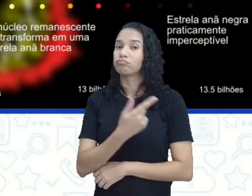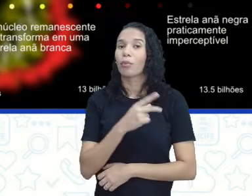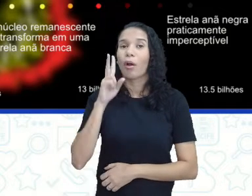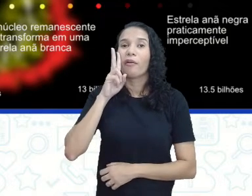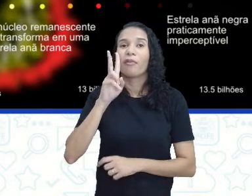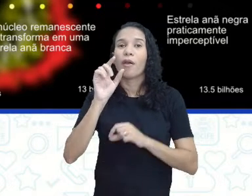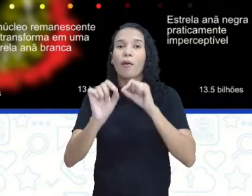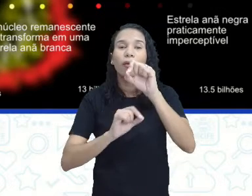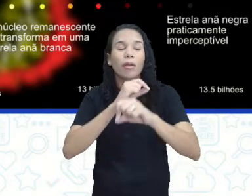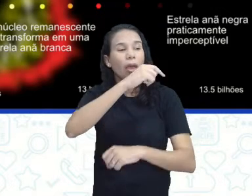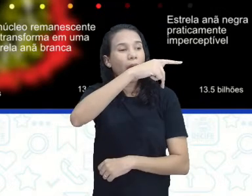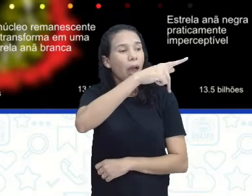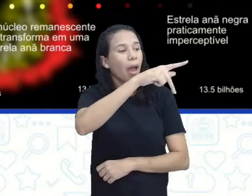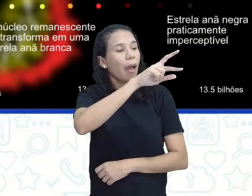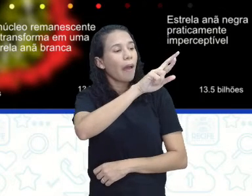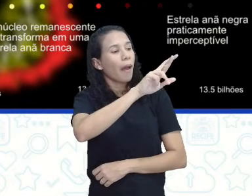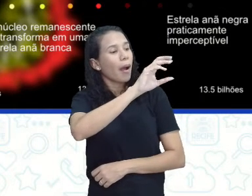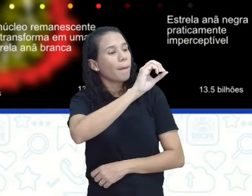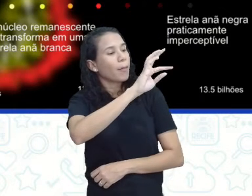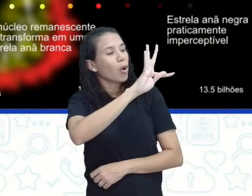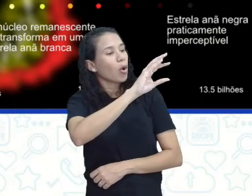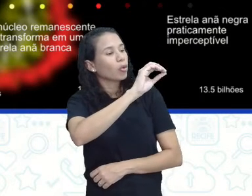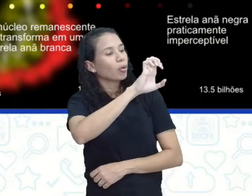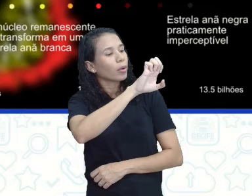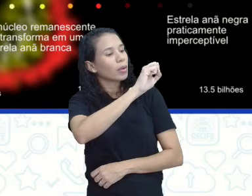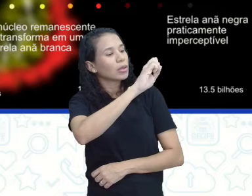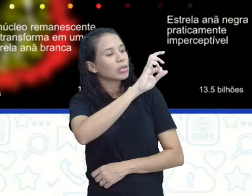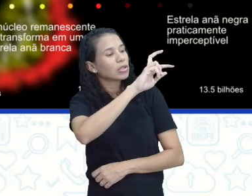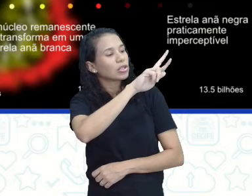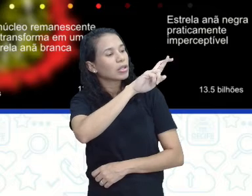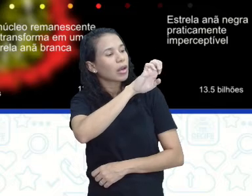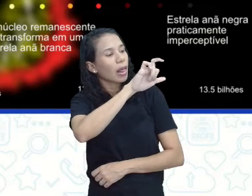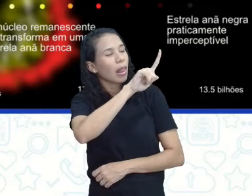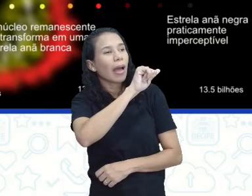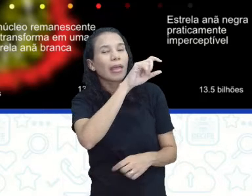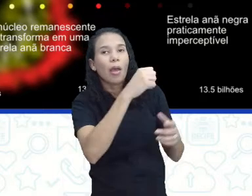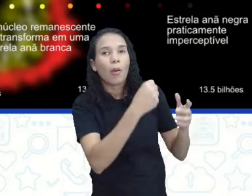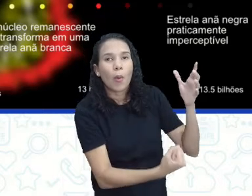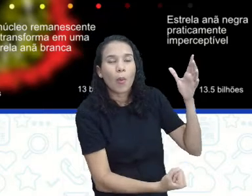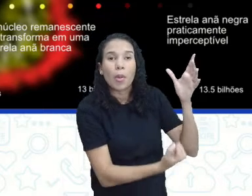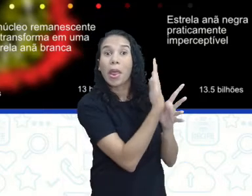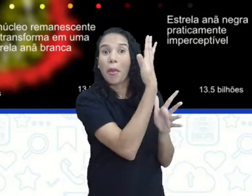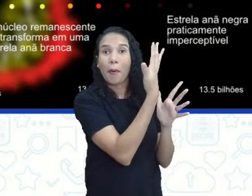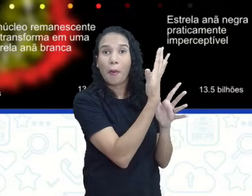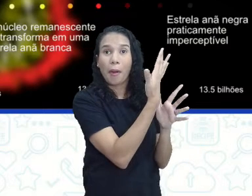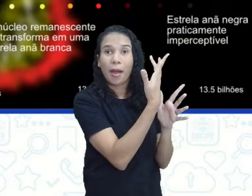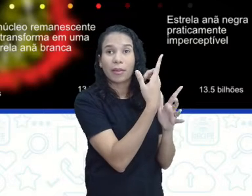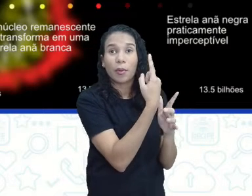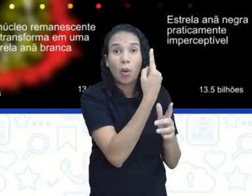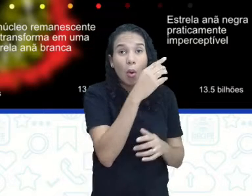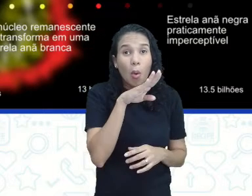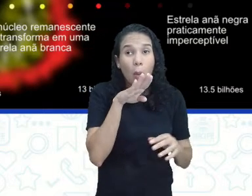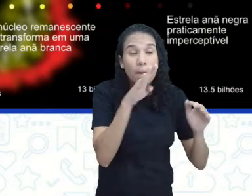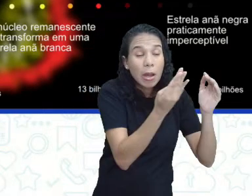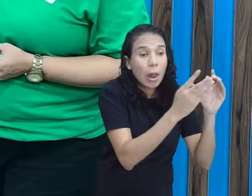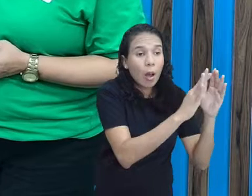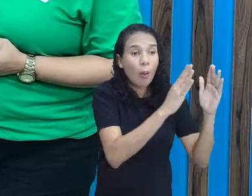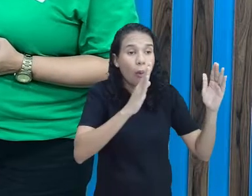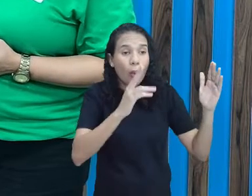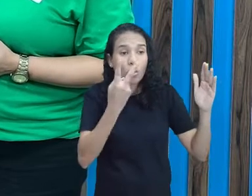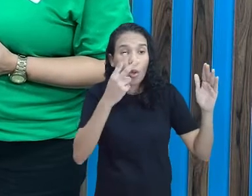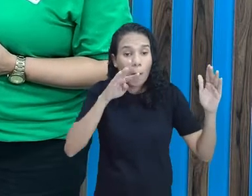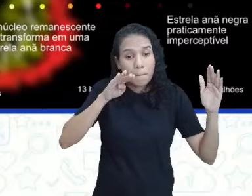aí a protoestrela, quando ela se formou, não é? Pois é. E aí, ó, em 1 bilhão de anos, 2 bilhões de anos,